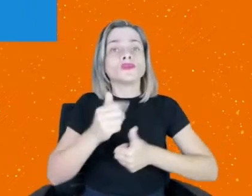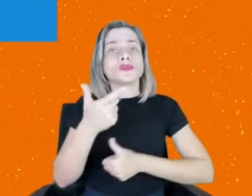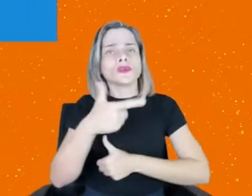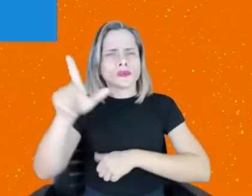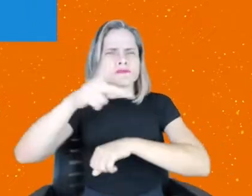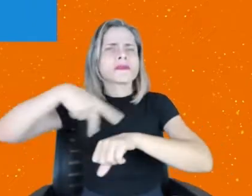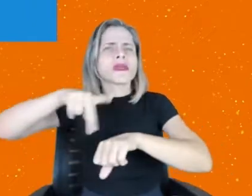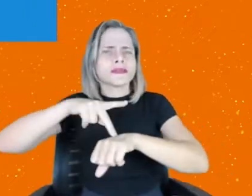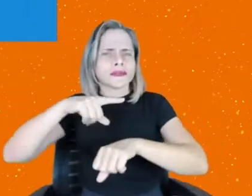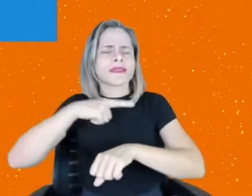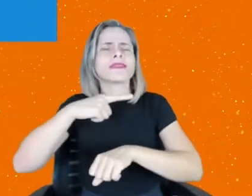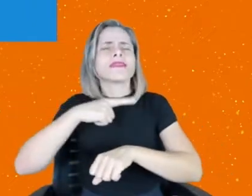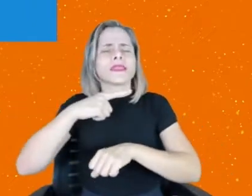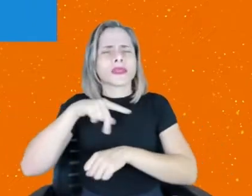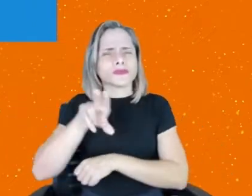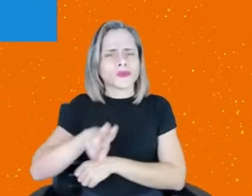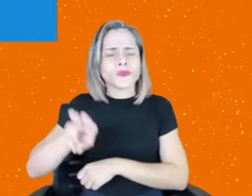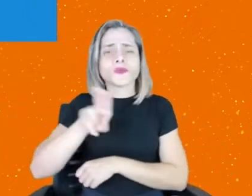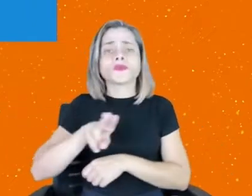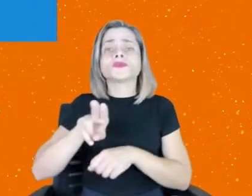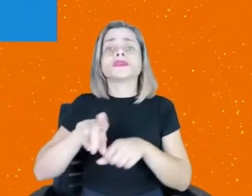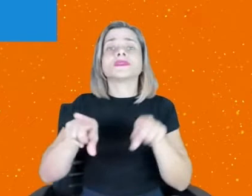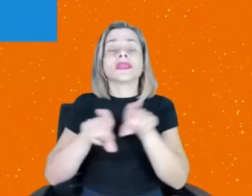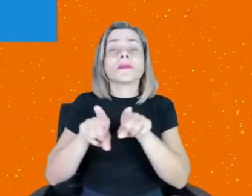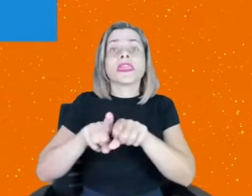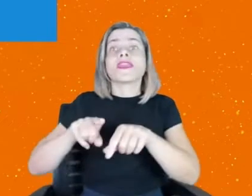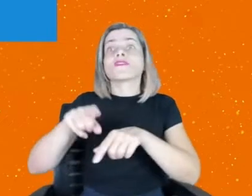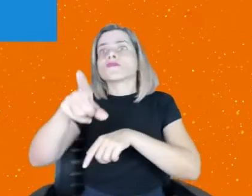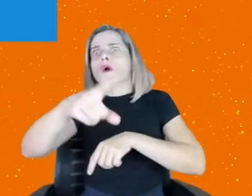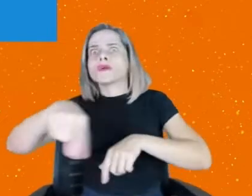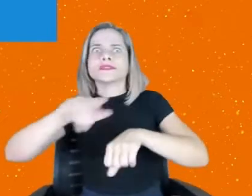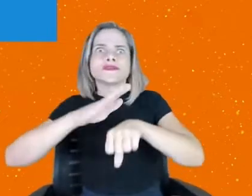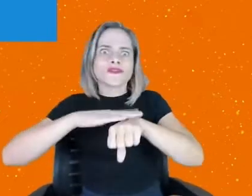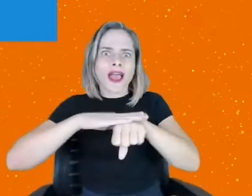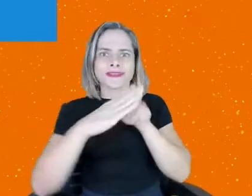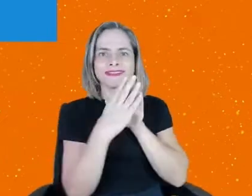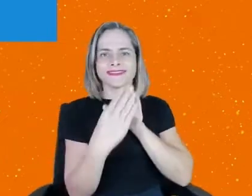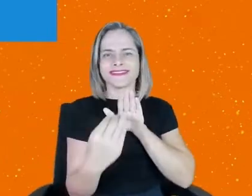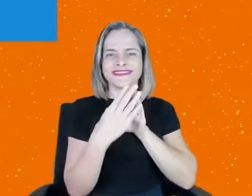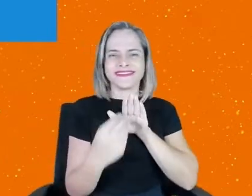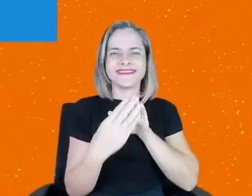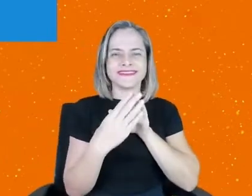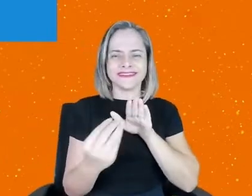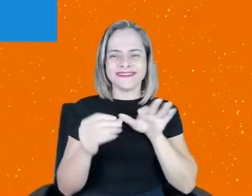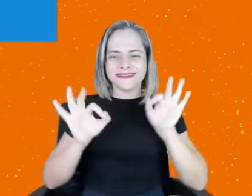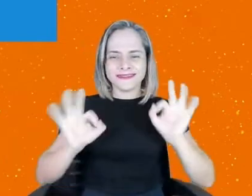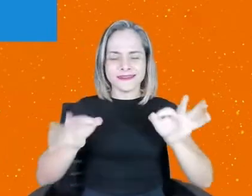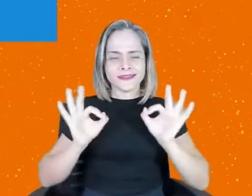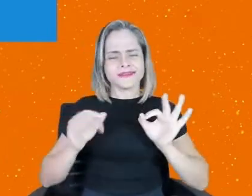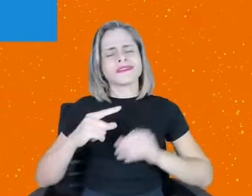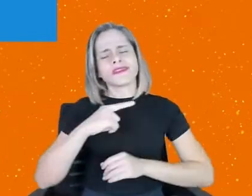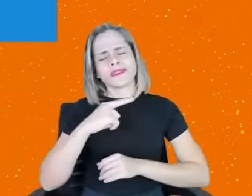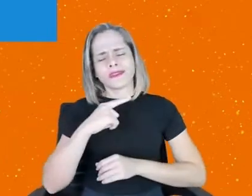os canais que faça você mesmo né esses dia eu te amo então esses aí são os que a gente detectou